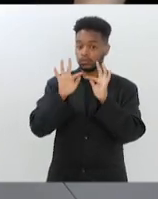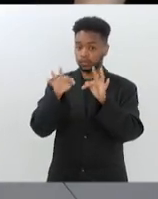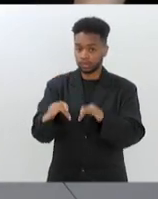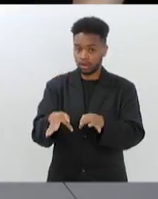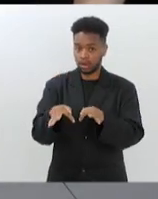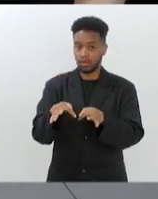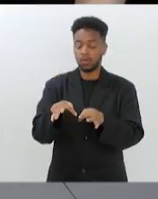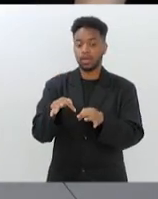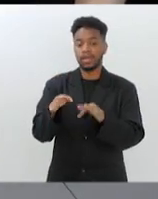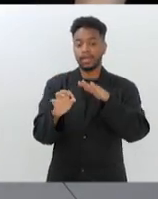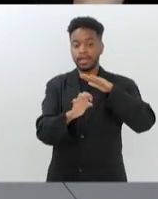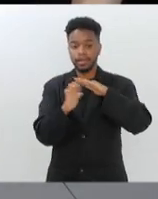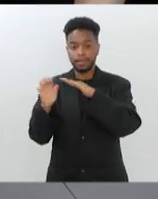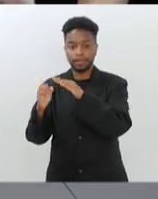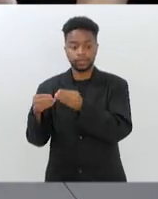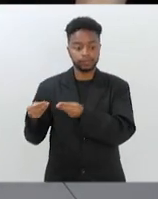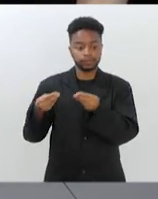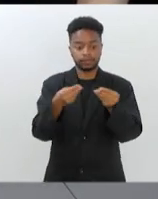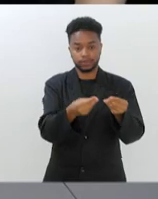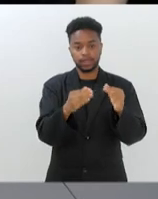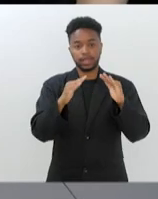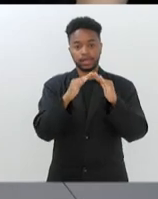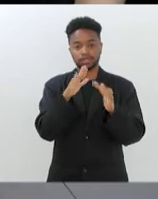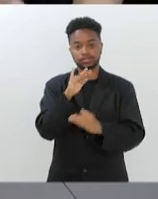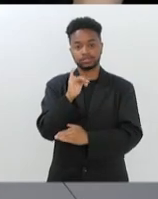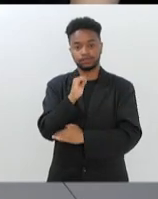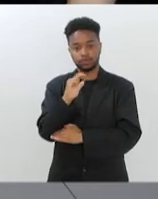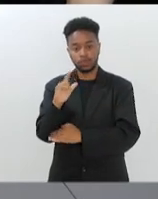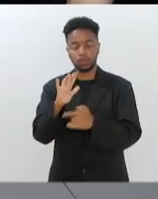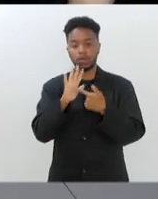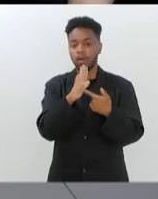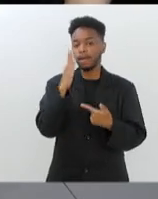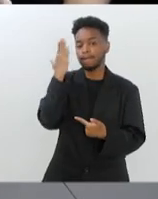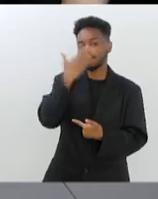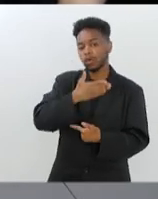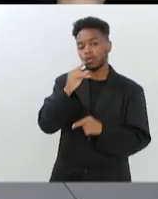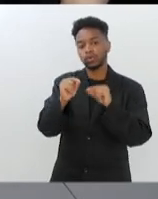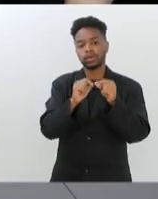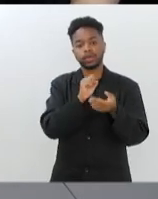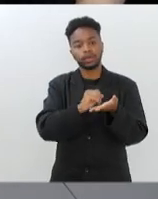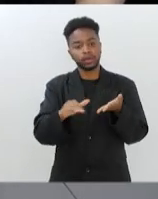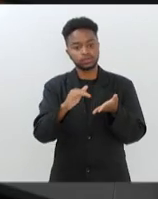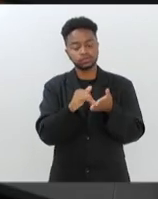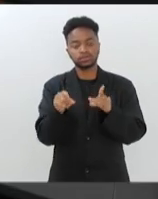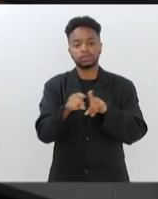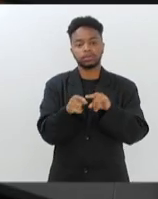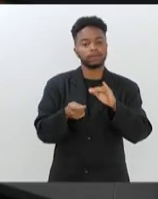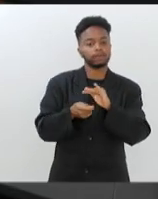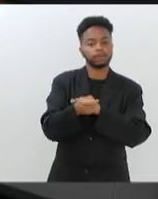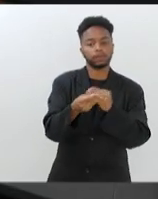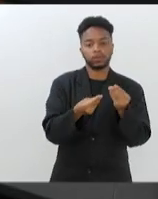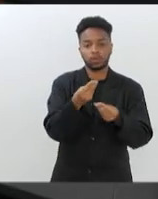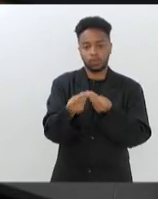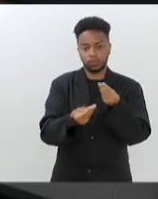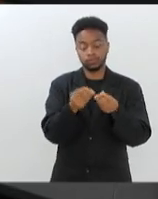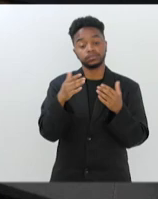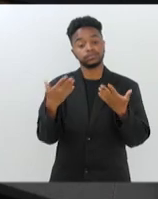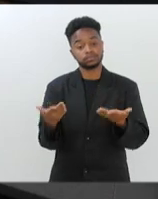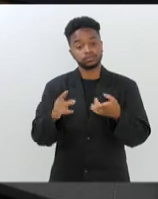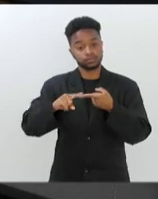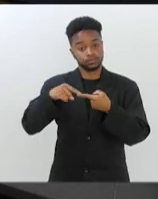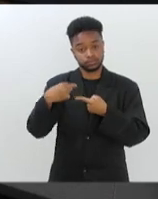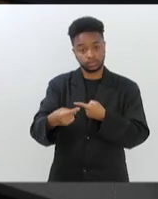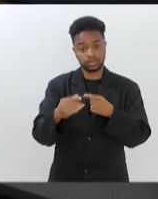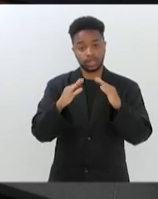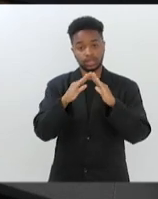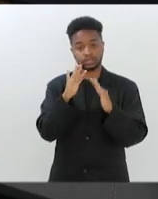agências submetem à Casa Civil toda a comprovação dos gastos de investimento das veiculações para que por fim a Casa Civil que é